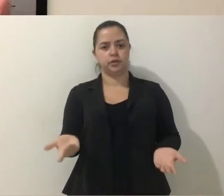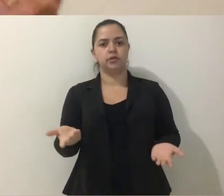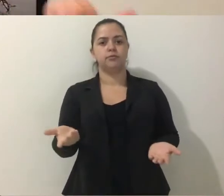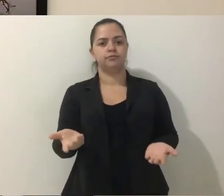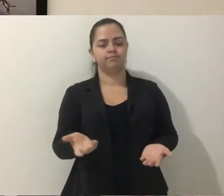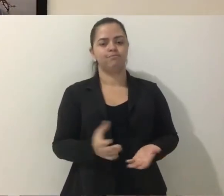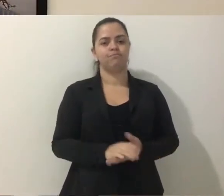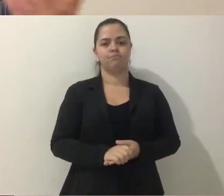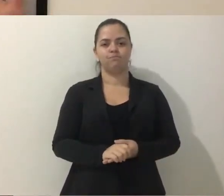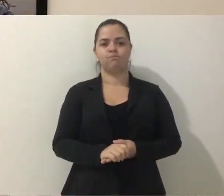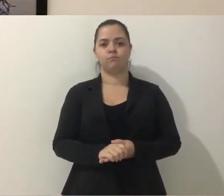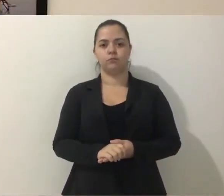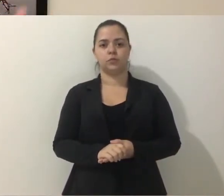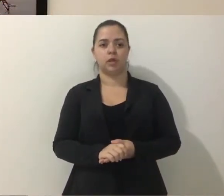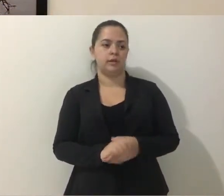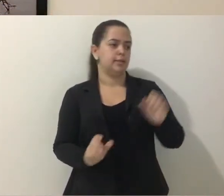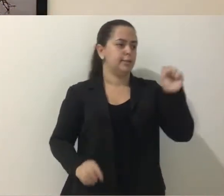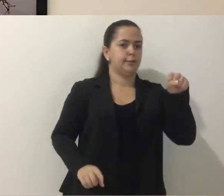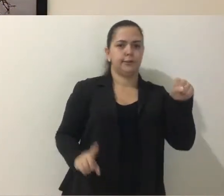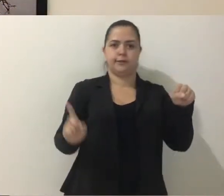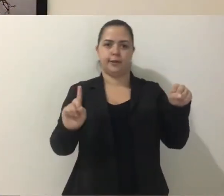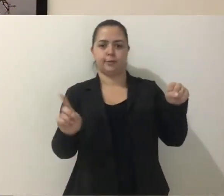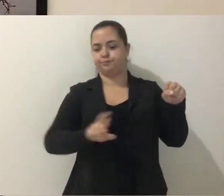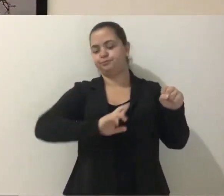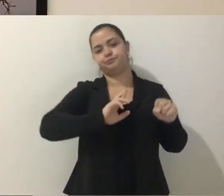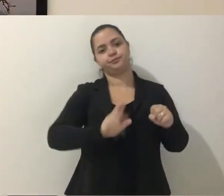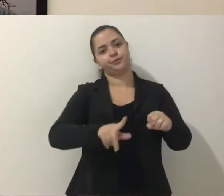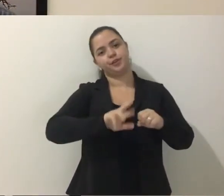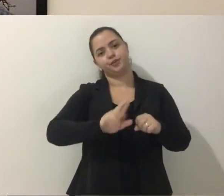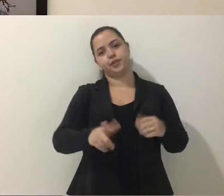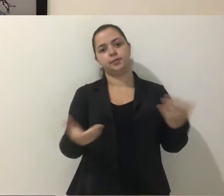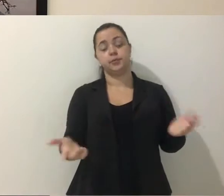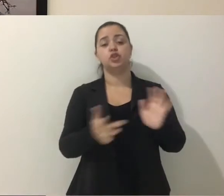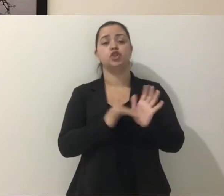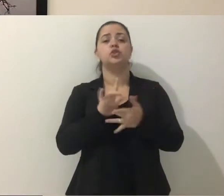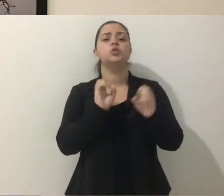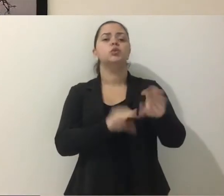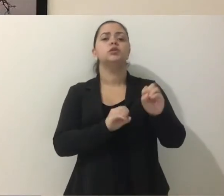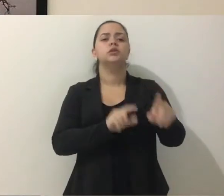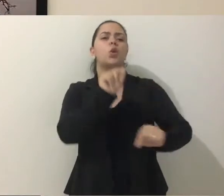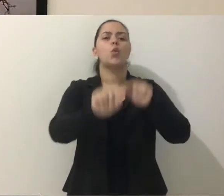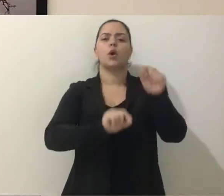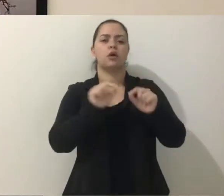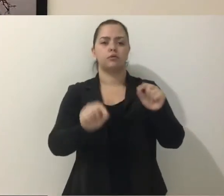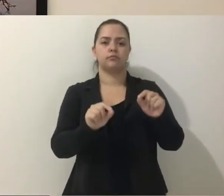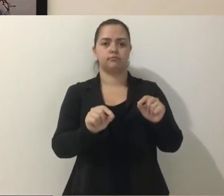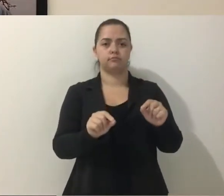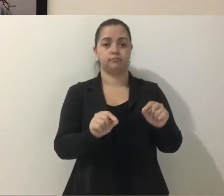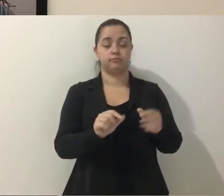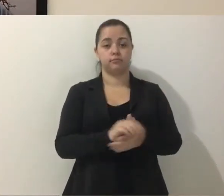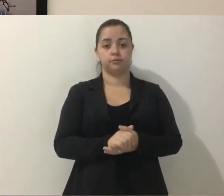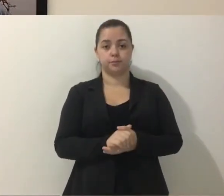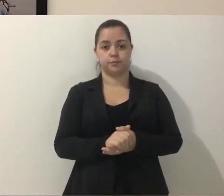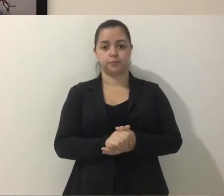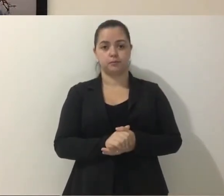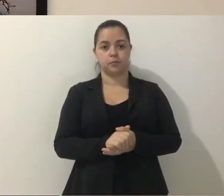deles não fosse sim e o não fosse sim. O que Jesus nos ensina aqui? Que homens honestos, presta